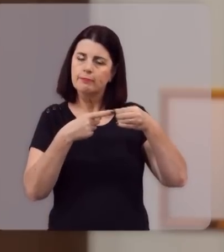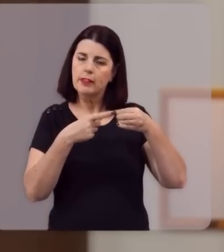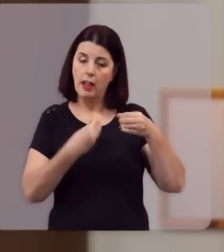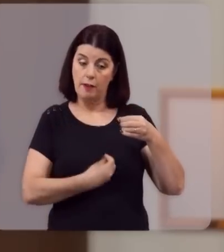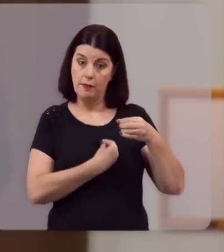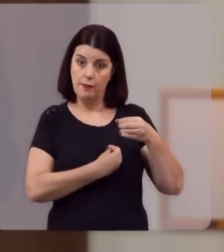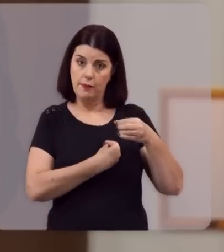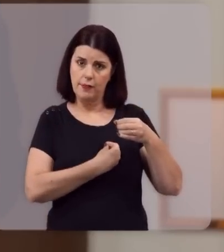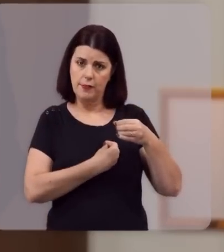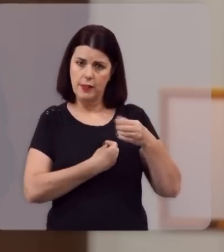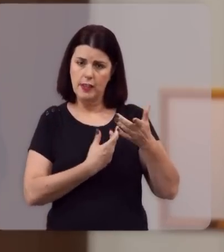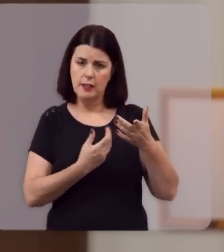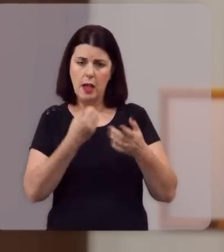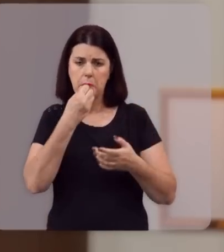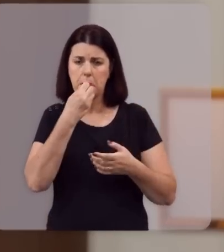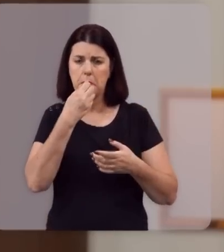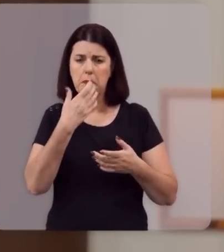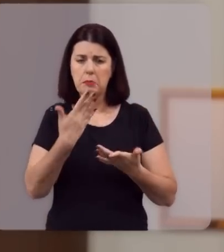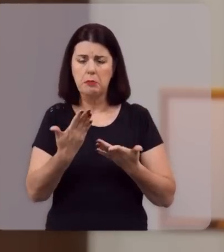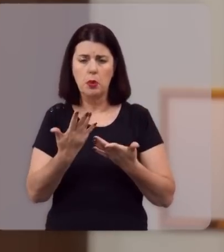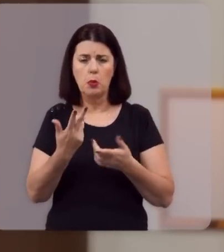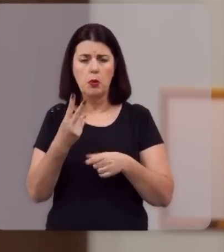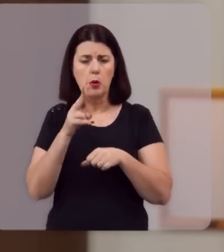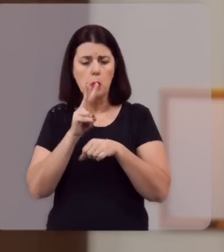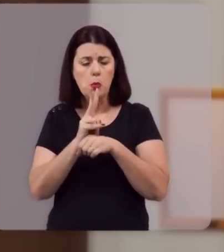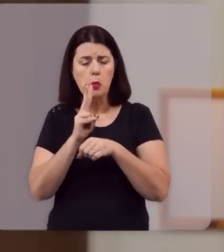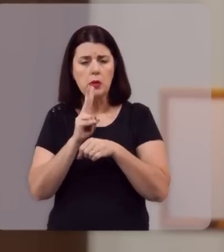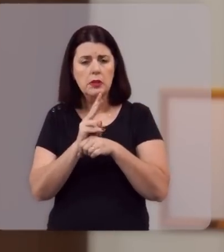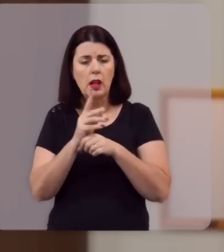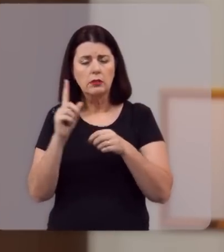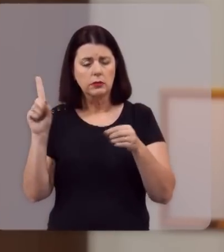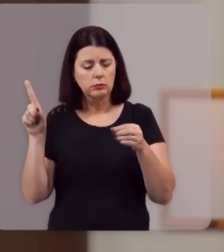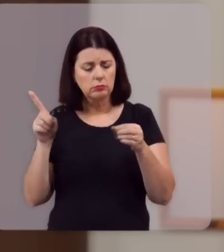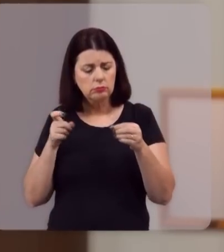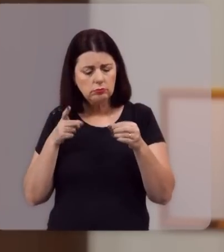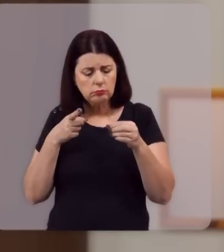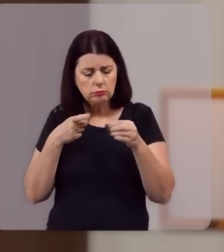que a vida é Sagrada desde a sua Gênese